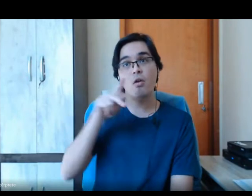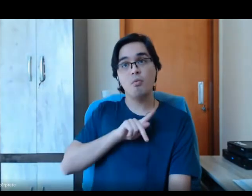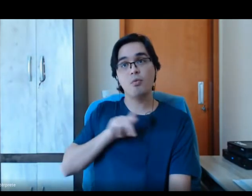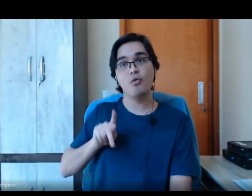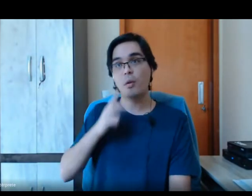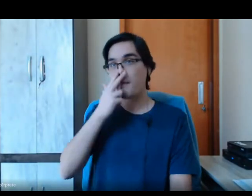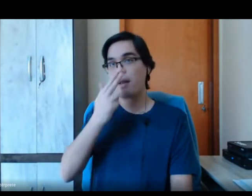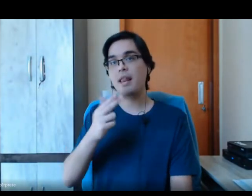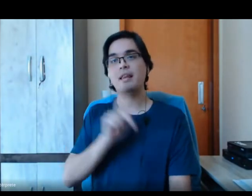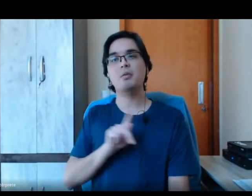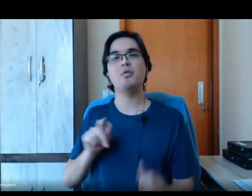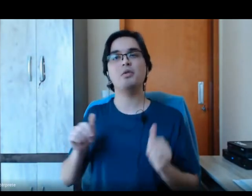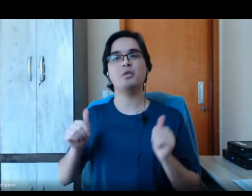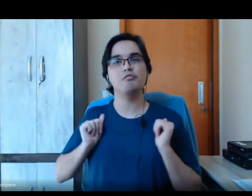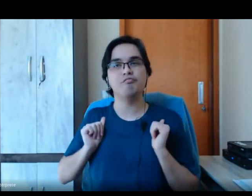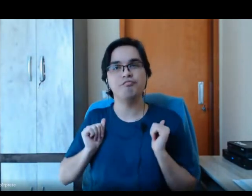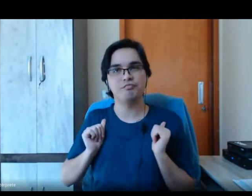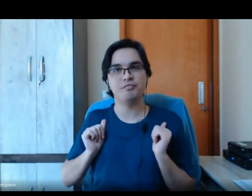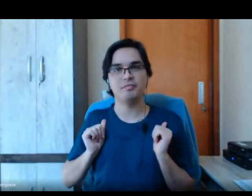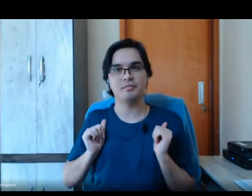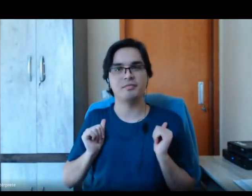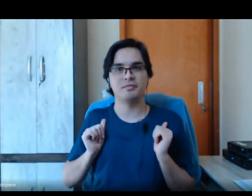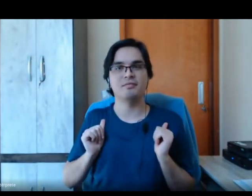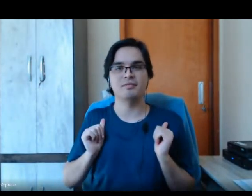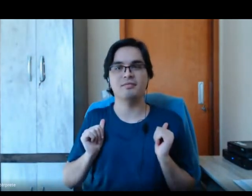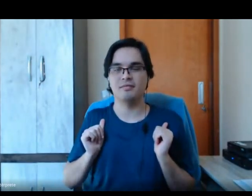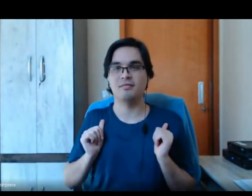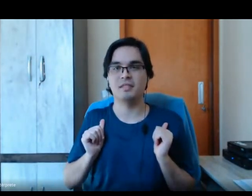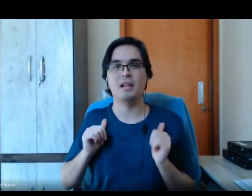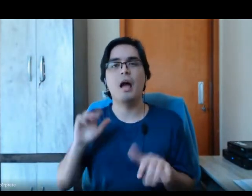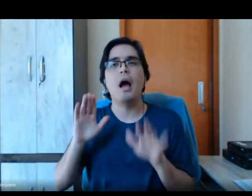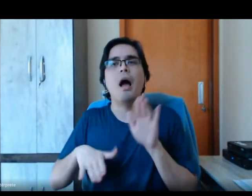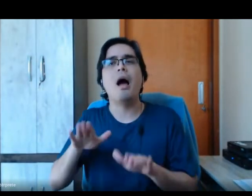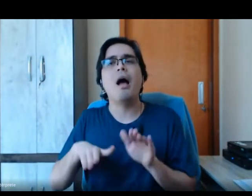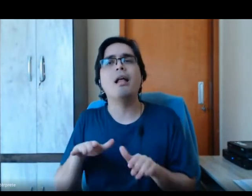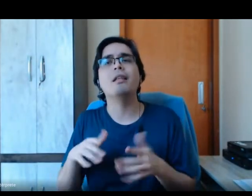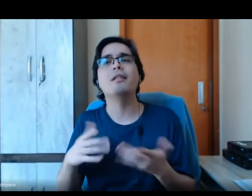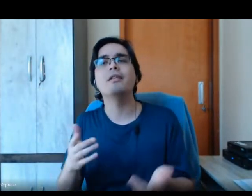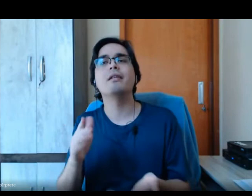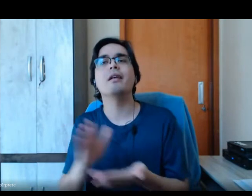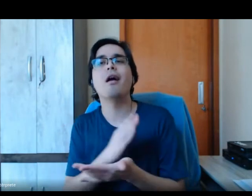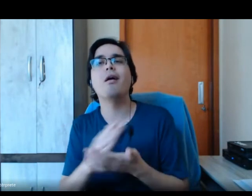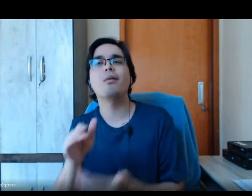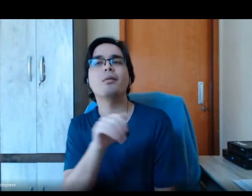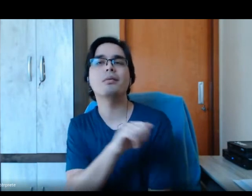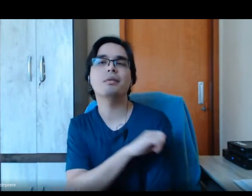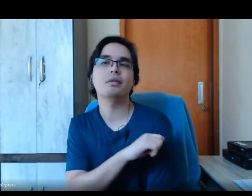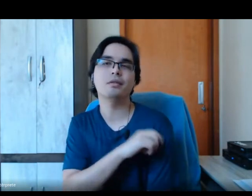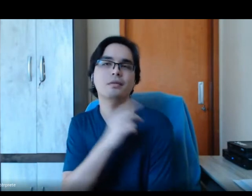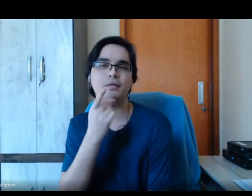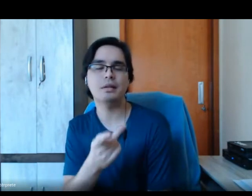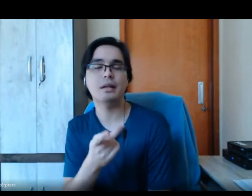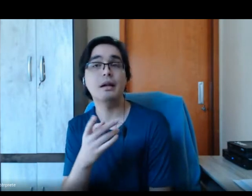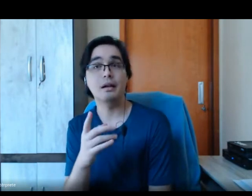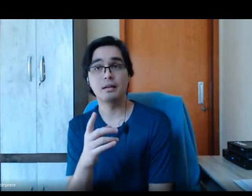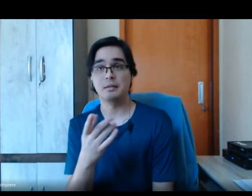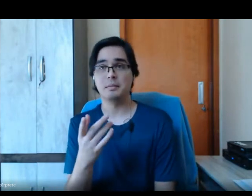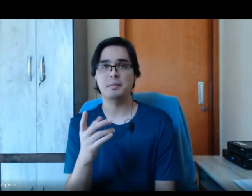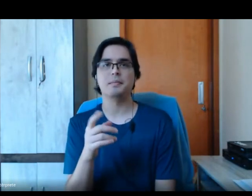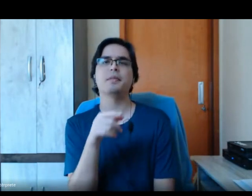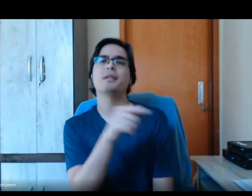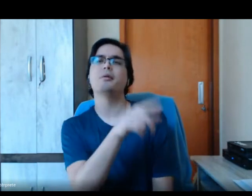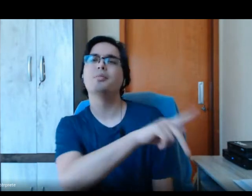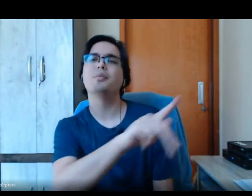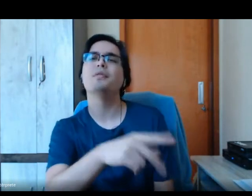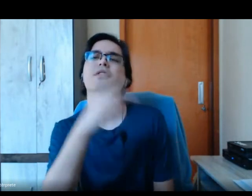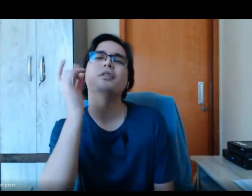alunos. E a gente vai ter que esperar muito mais o feedback em termos de retorno de dedicação dos próprios alunos. Eu acho que é mudança de comportamento, tanto